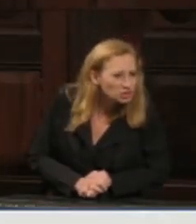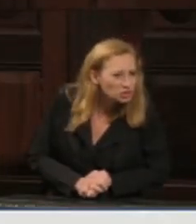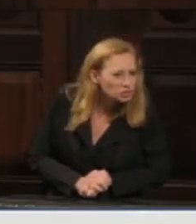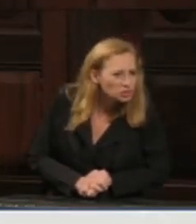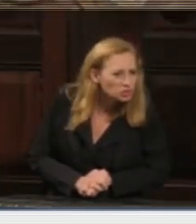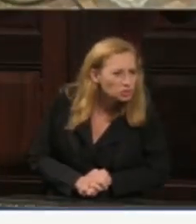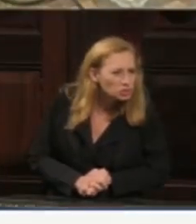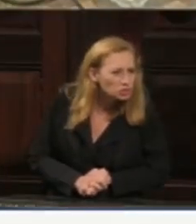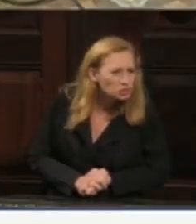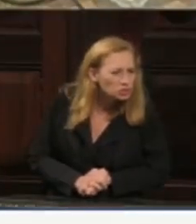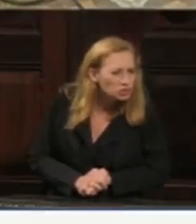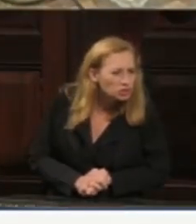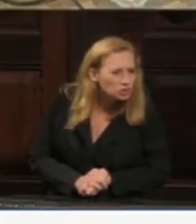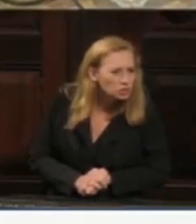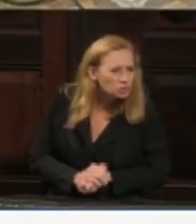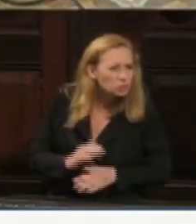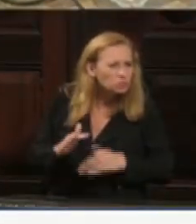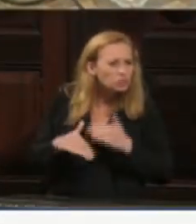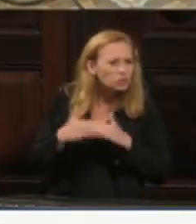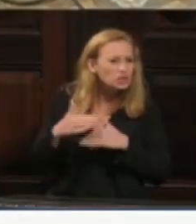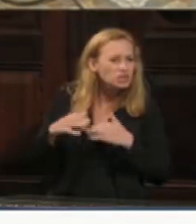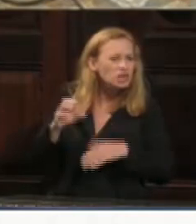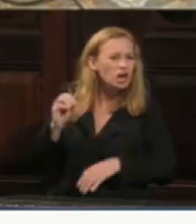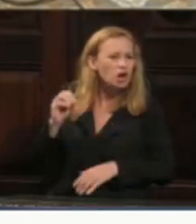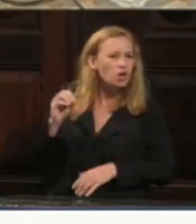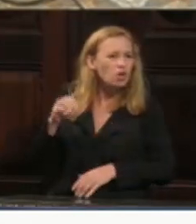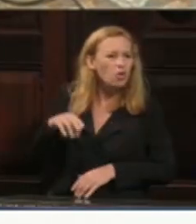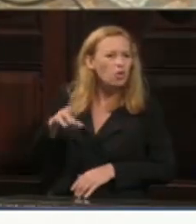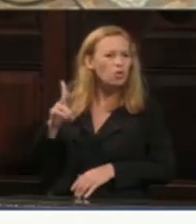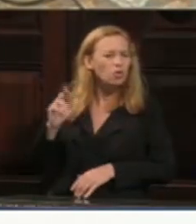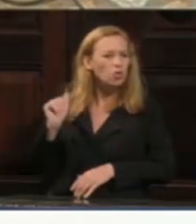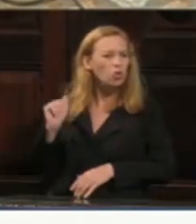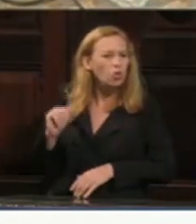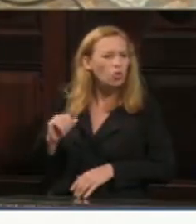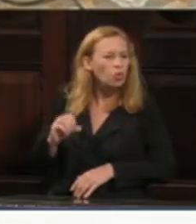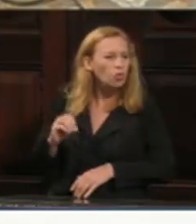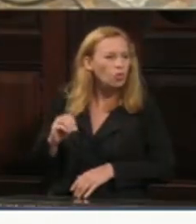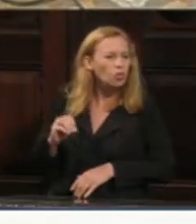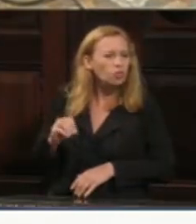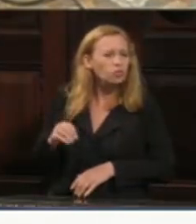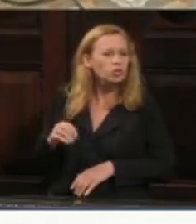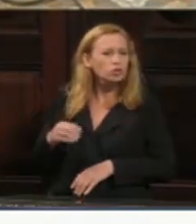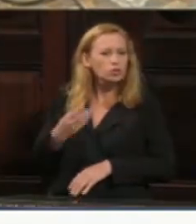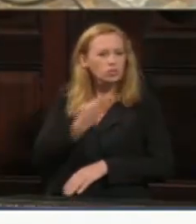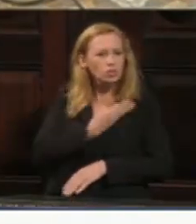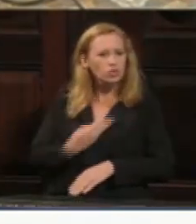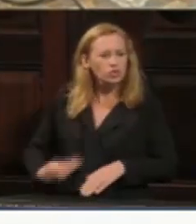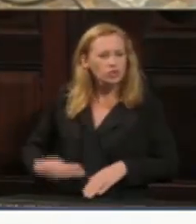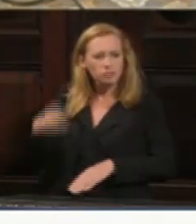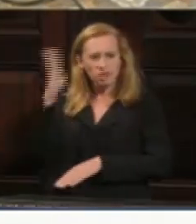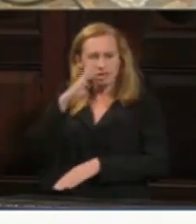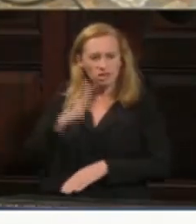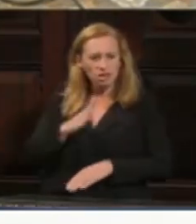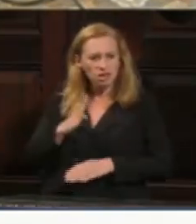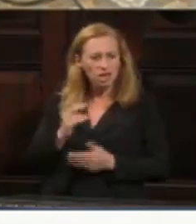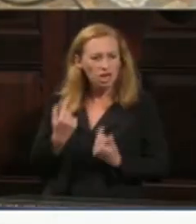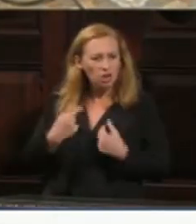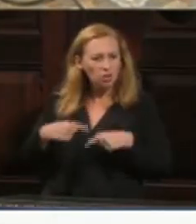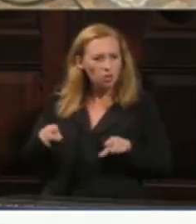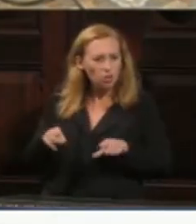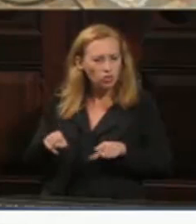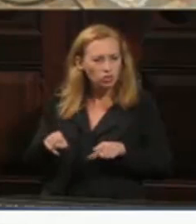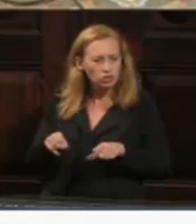sendo discutido na ONU. E o que o governo brasileiro, o governo da Colômbia, o governo americano estão fazendo vai completamente contra